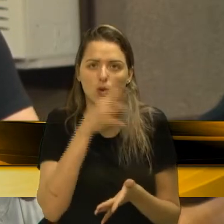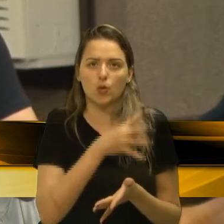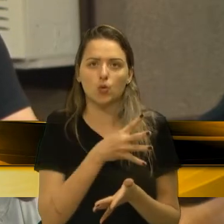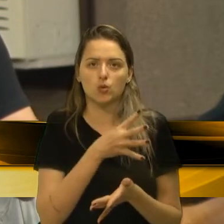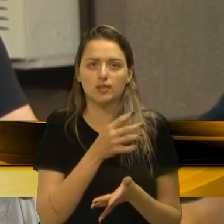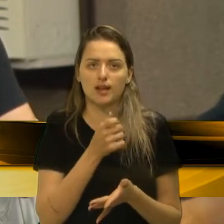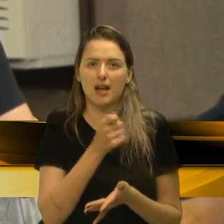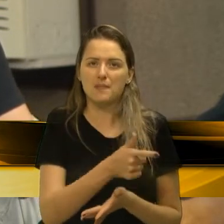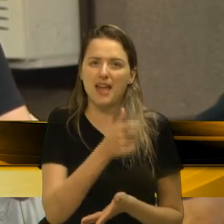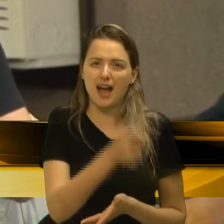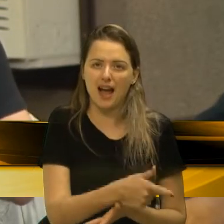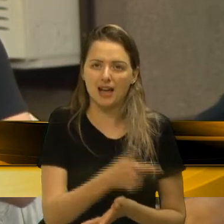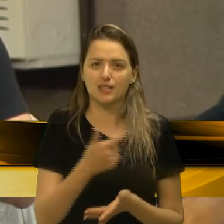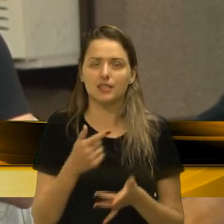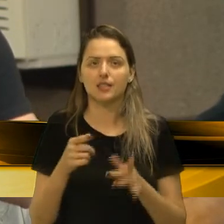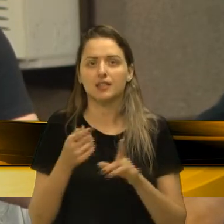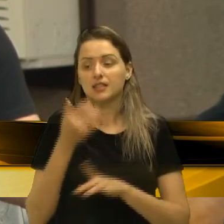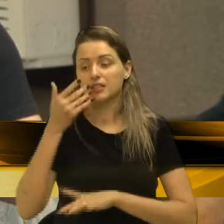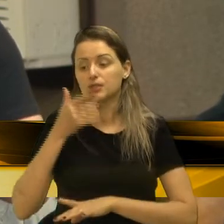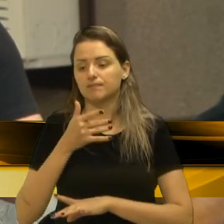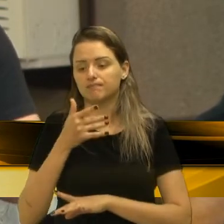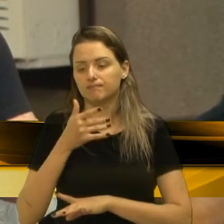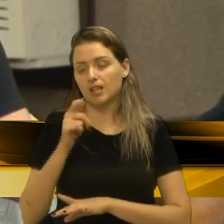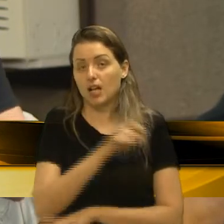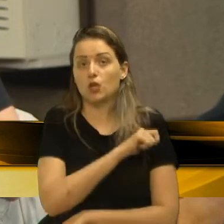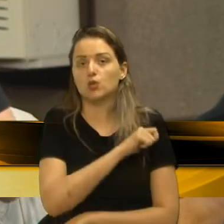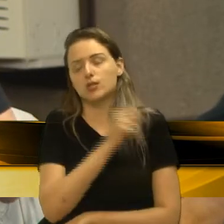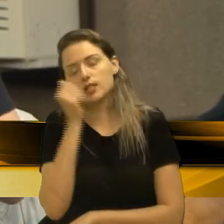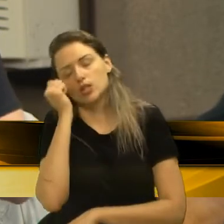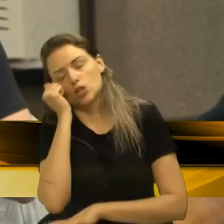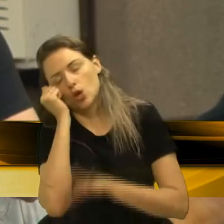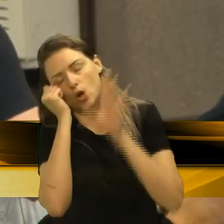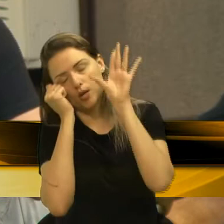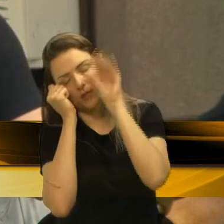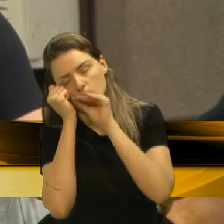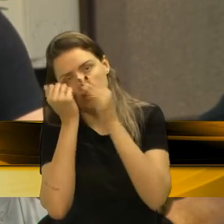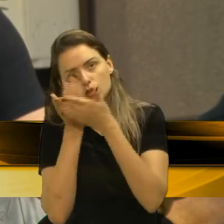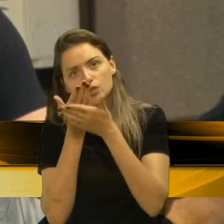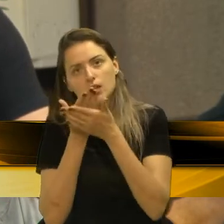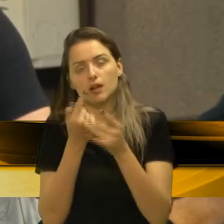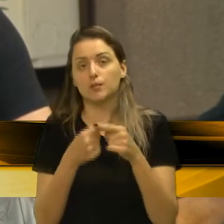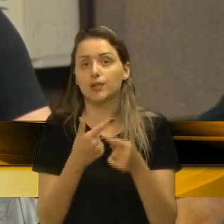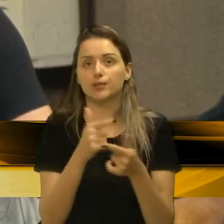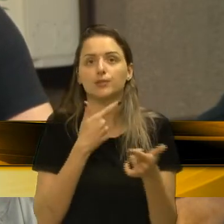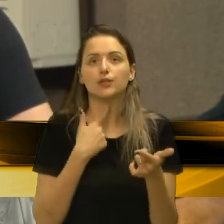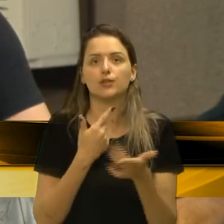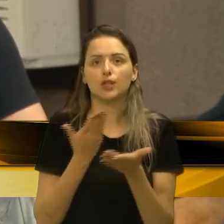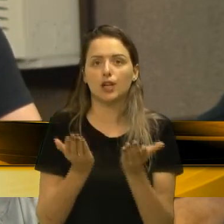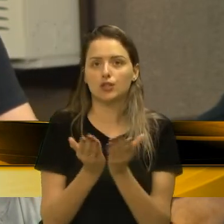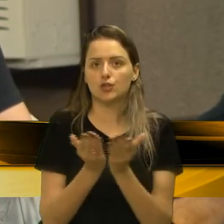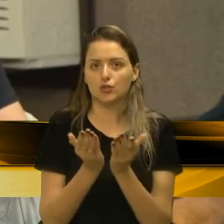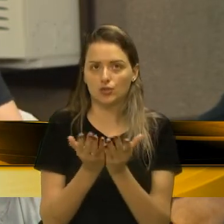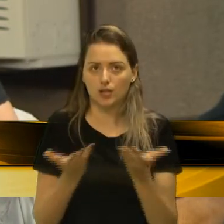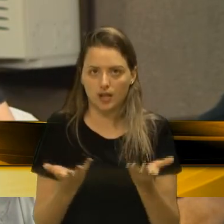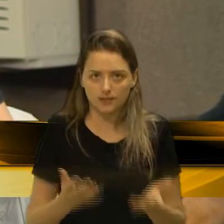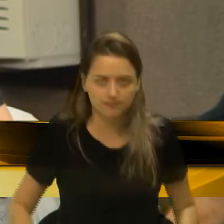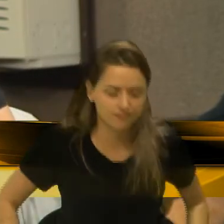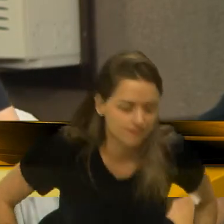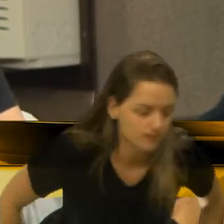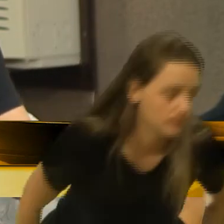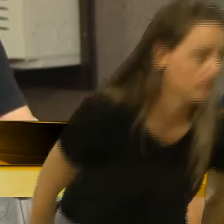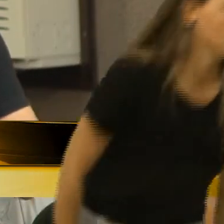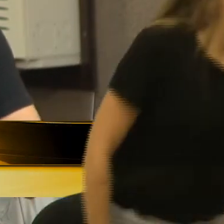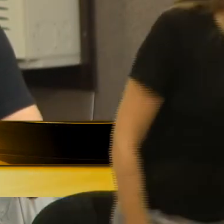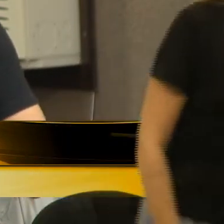estudantes que dormem na sala de aula porque trabalharam o dia inteiro e chegam sem motivação para poder estudar. E aí nós temos que voltar a defender